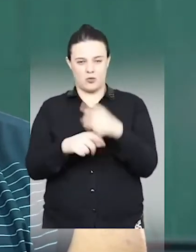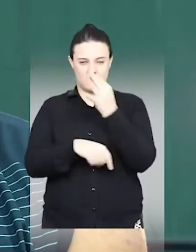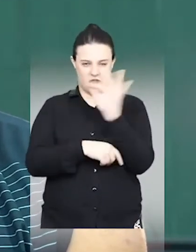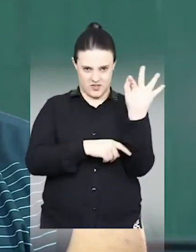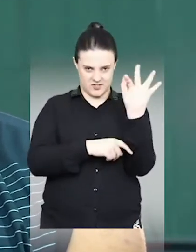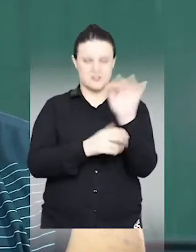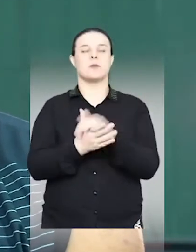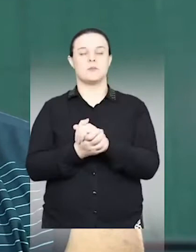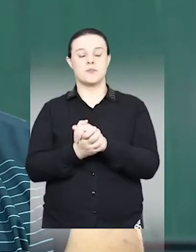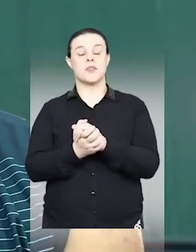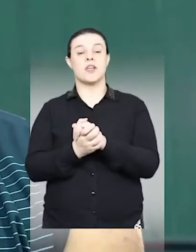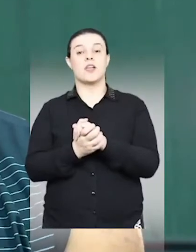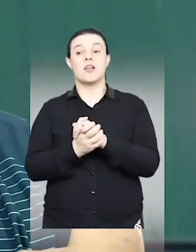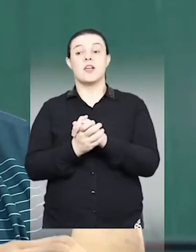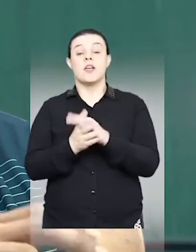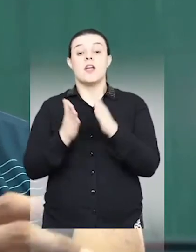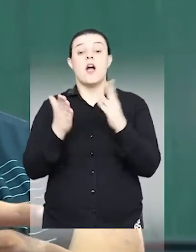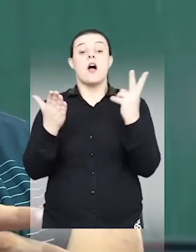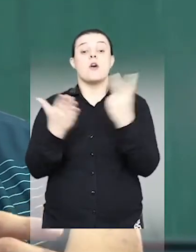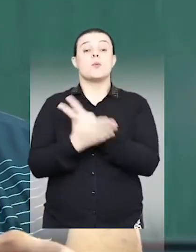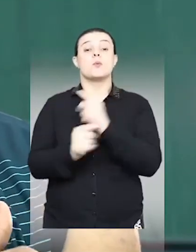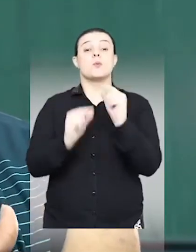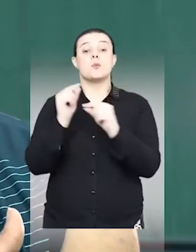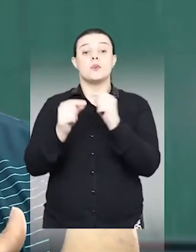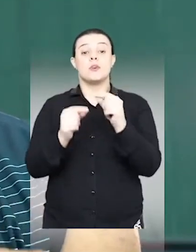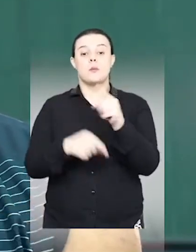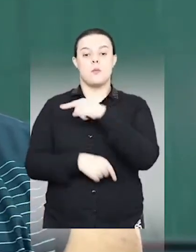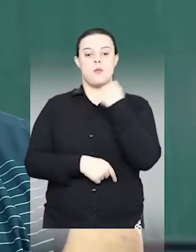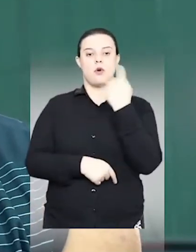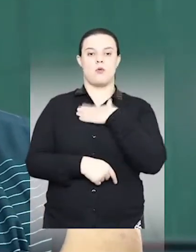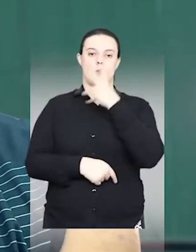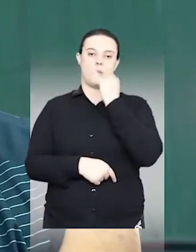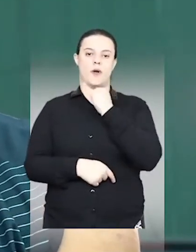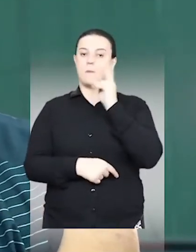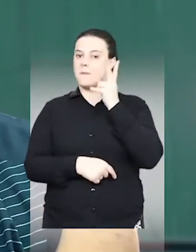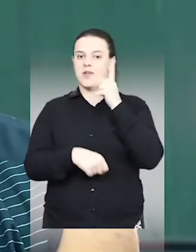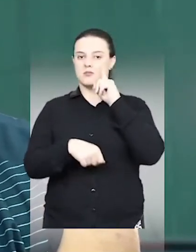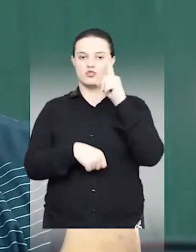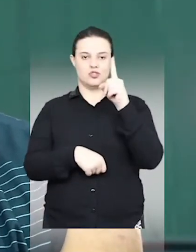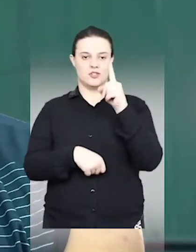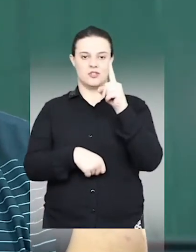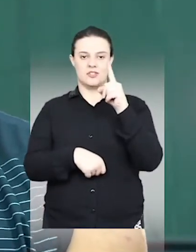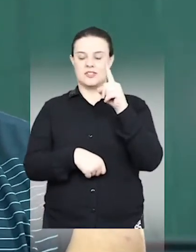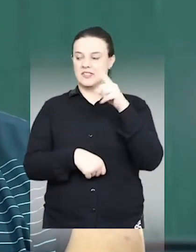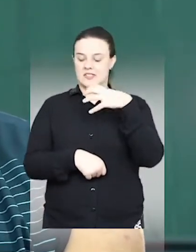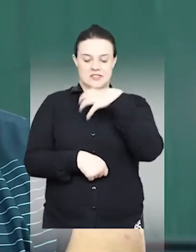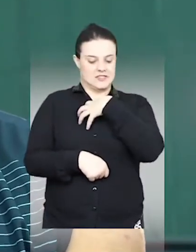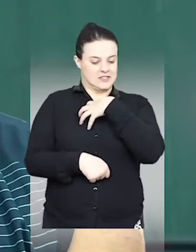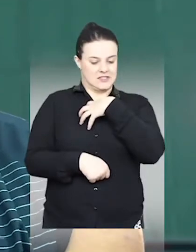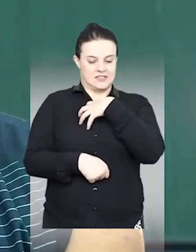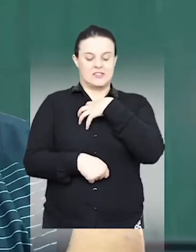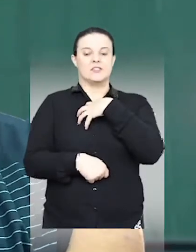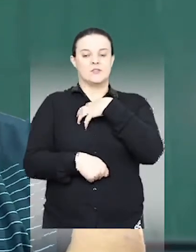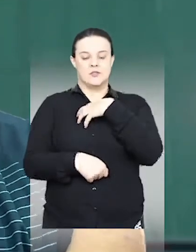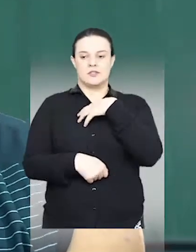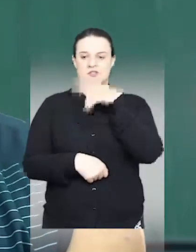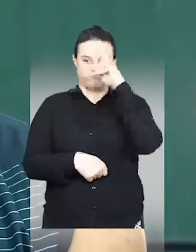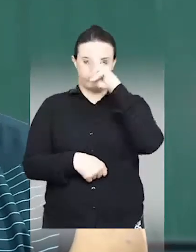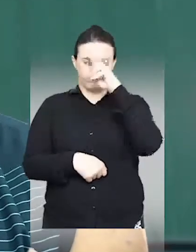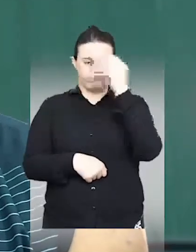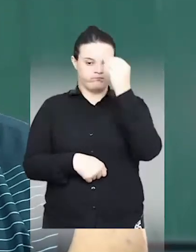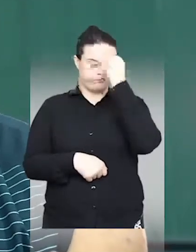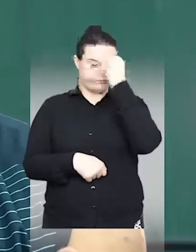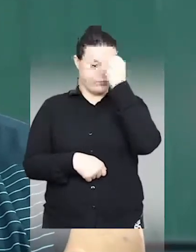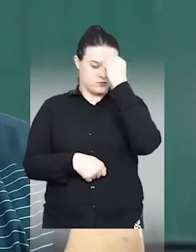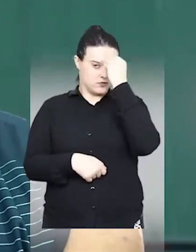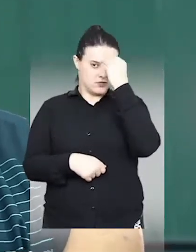a França e culminou com a morte do meu pai no mesmo dia. Então foi um momento bem marcante,